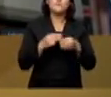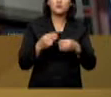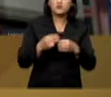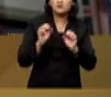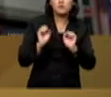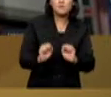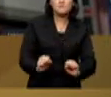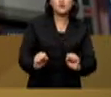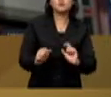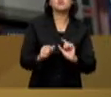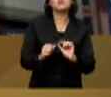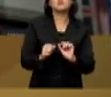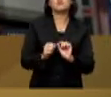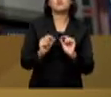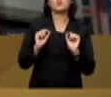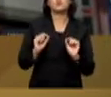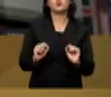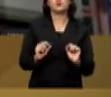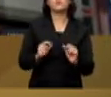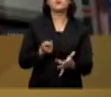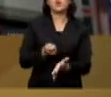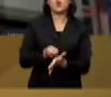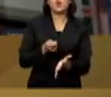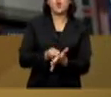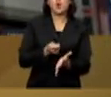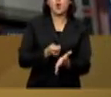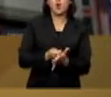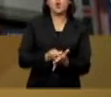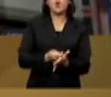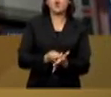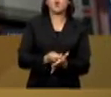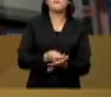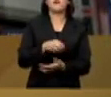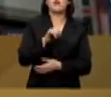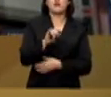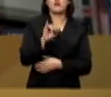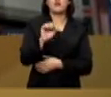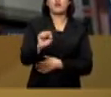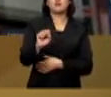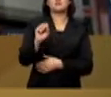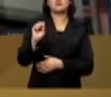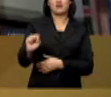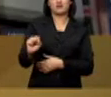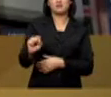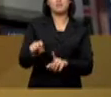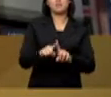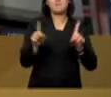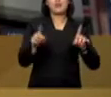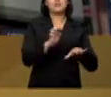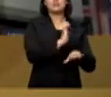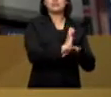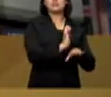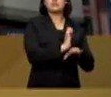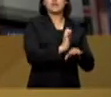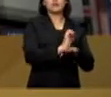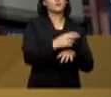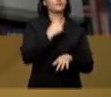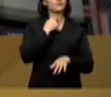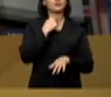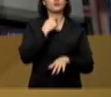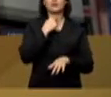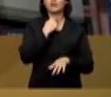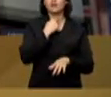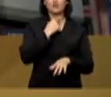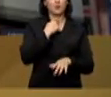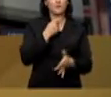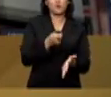efetuar lançamentos e cobrar créditos de ISS. Já os estados não poderão lançar